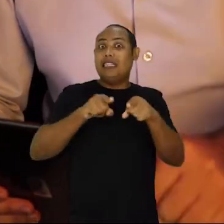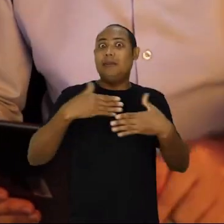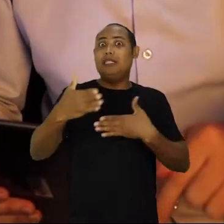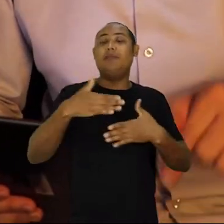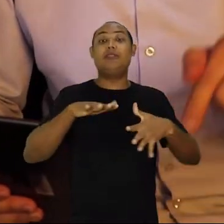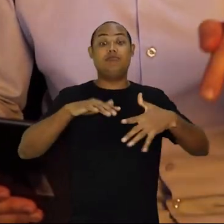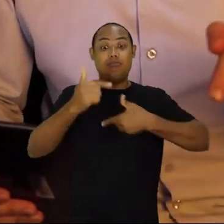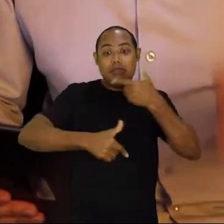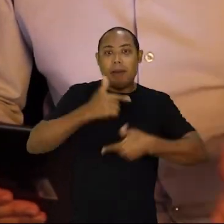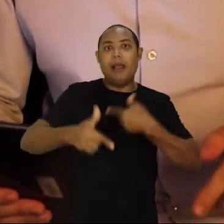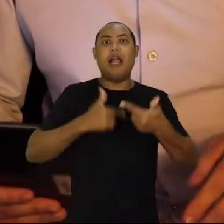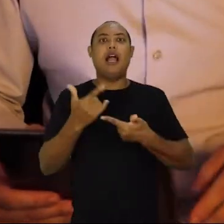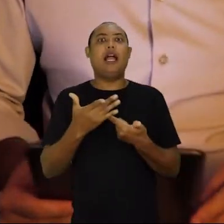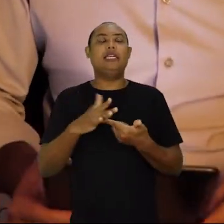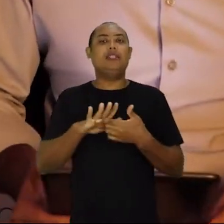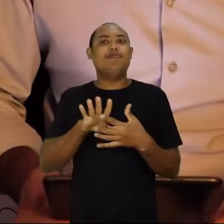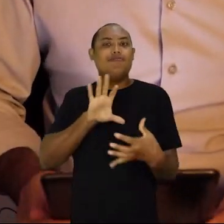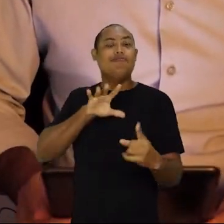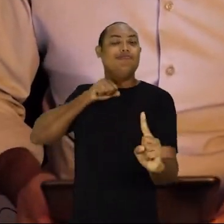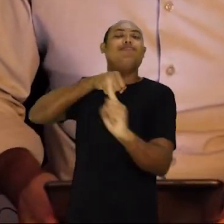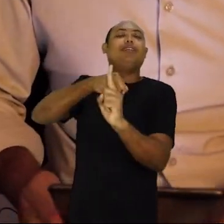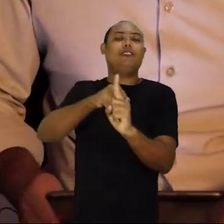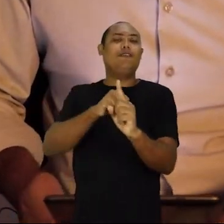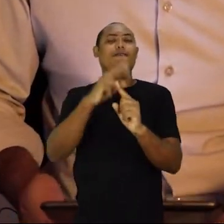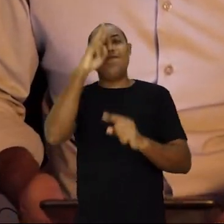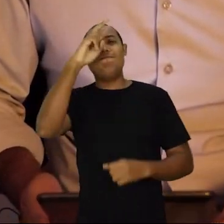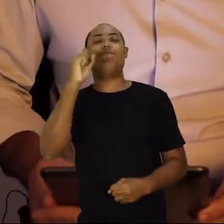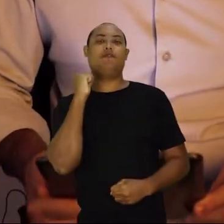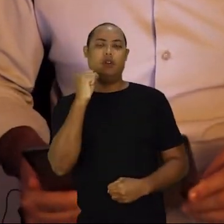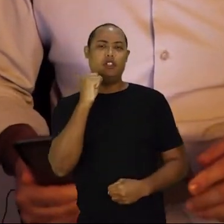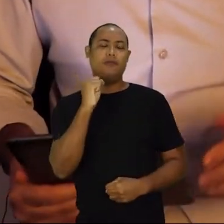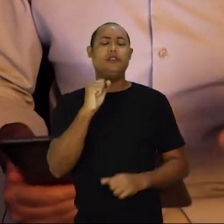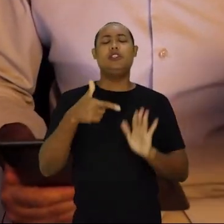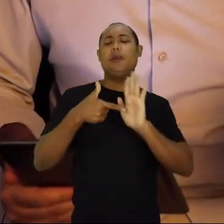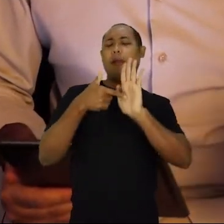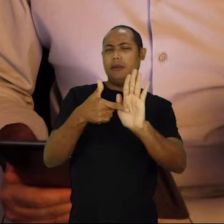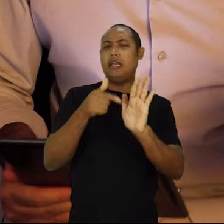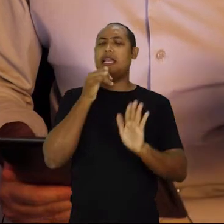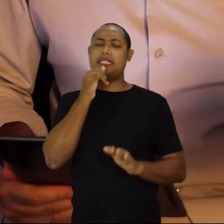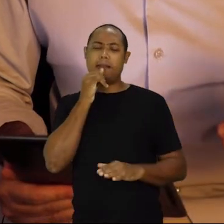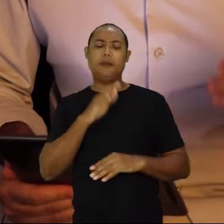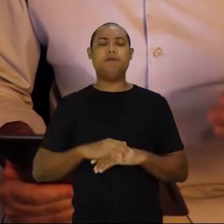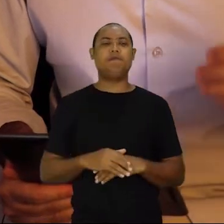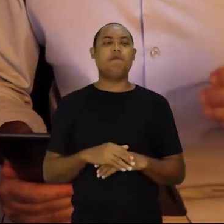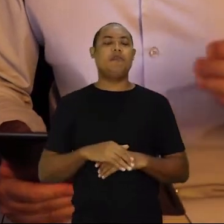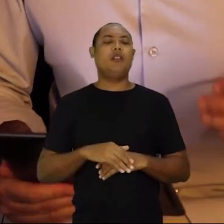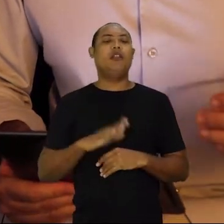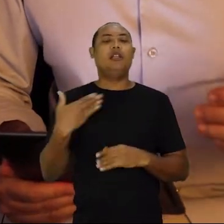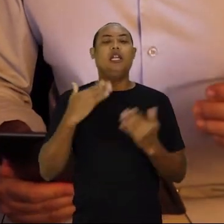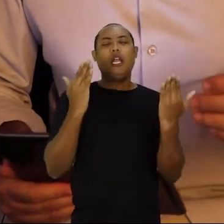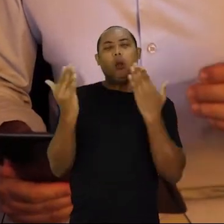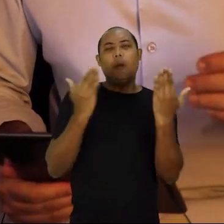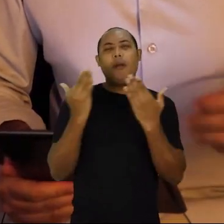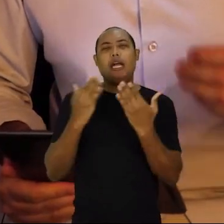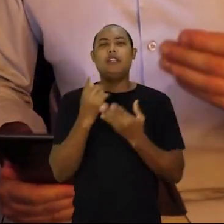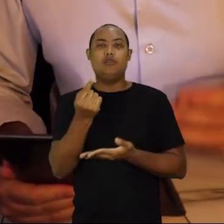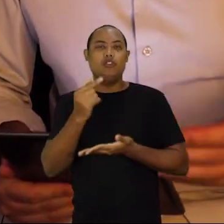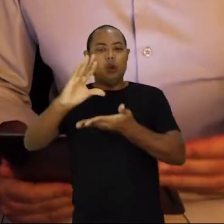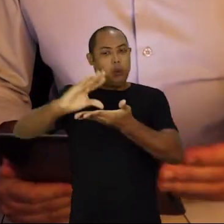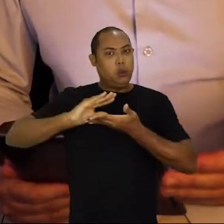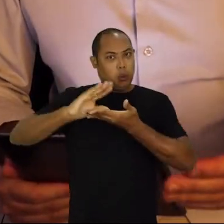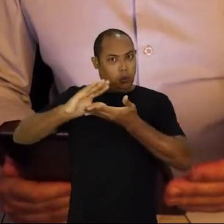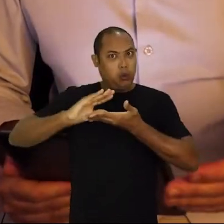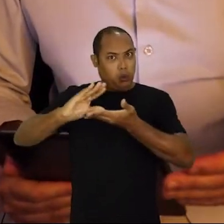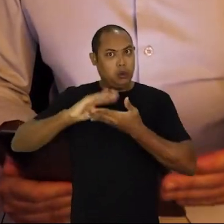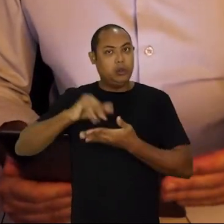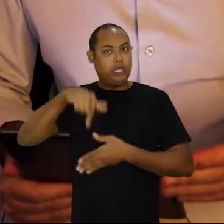eles comprometeram o funcionamento de nossas atividades. Só para ilustrar, eu trago aqui um dado comparando